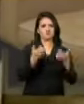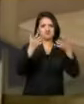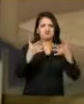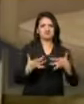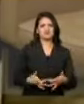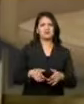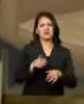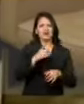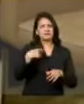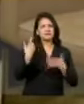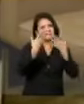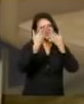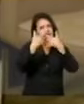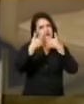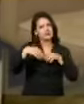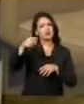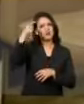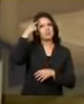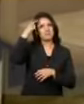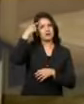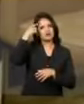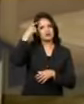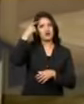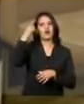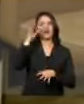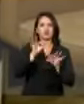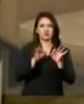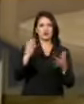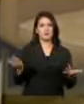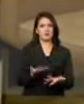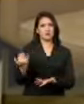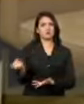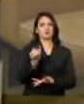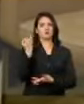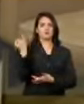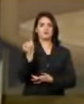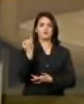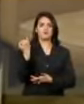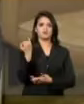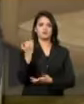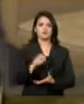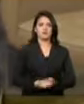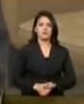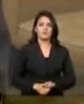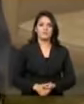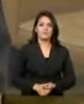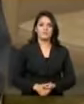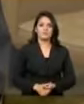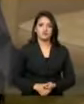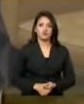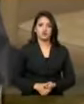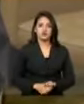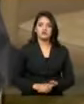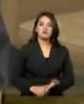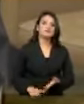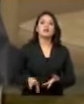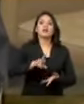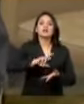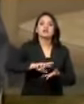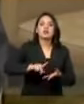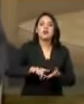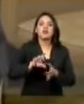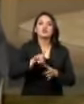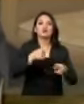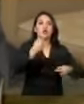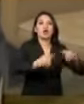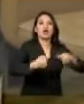reflexão desse histórico julgamento, a importância de que não está só em jogo a discussão dos